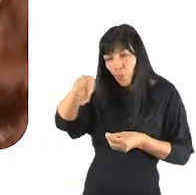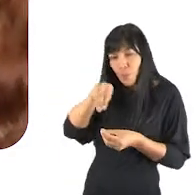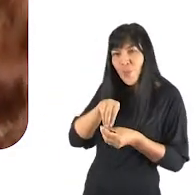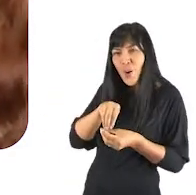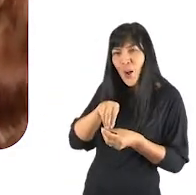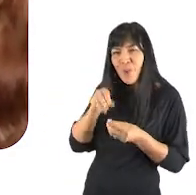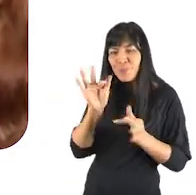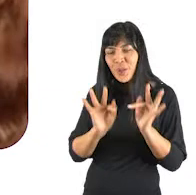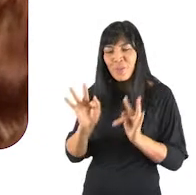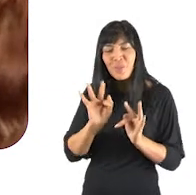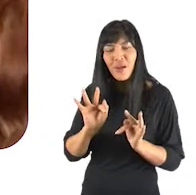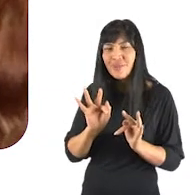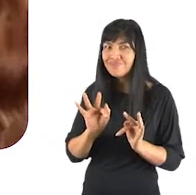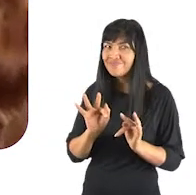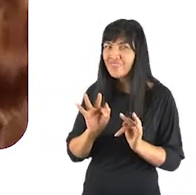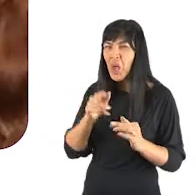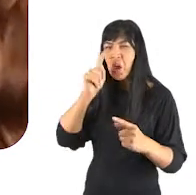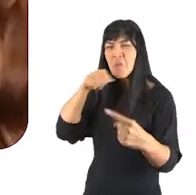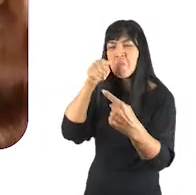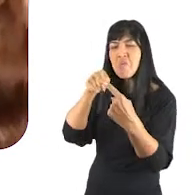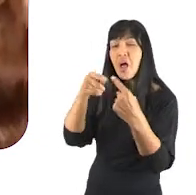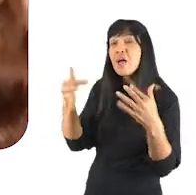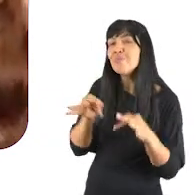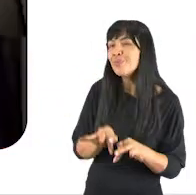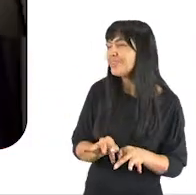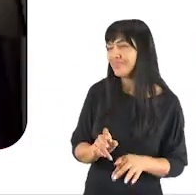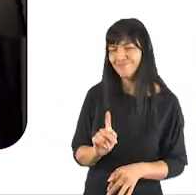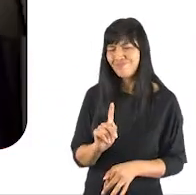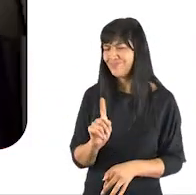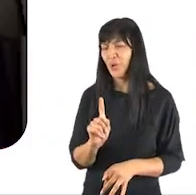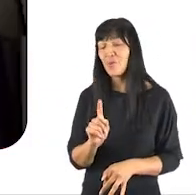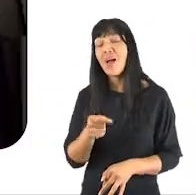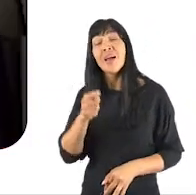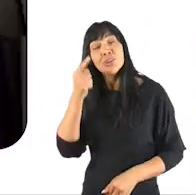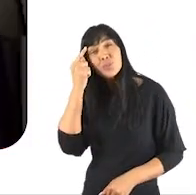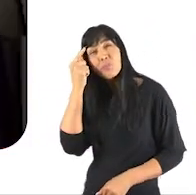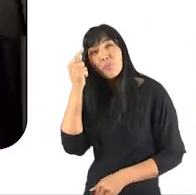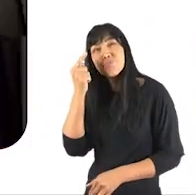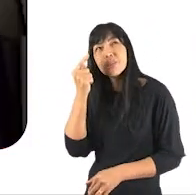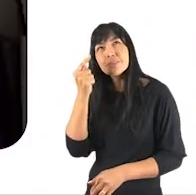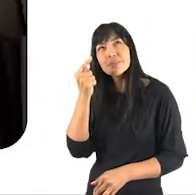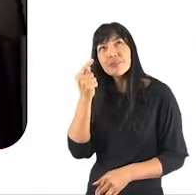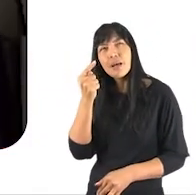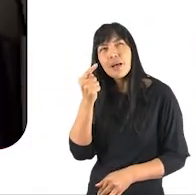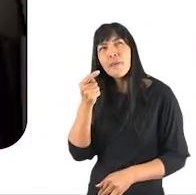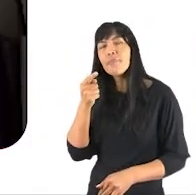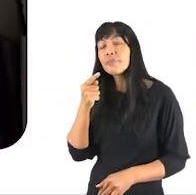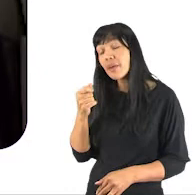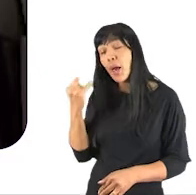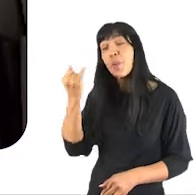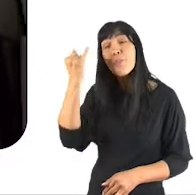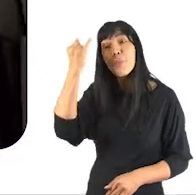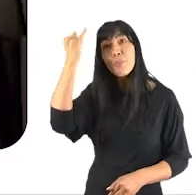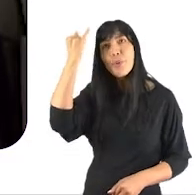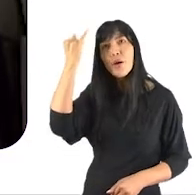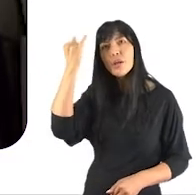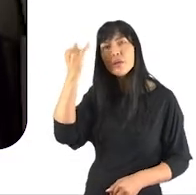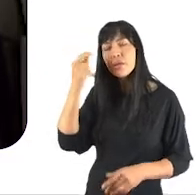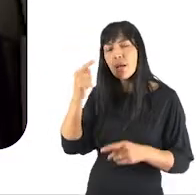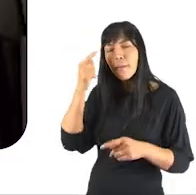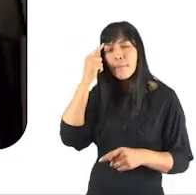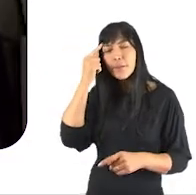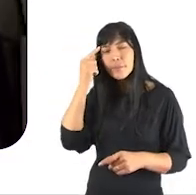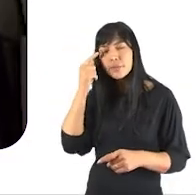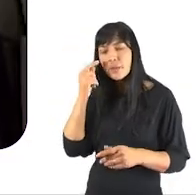integração da tecnologia como sendo o objetivo final. A gente pensa que é cada vez mais importante de pensar